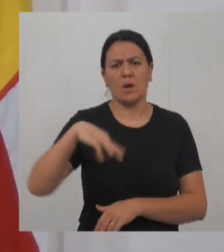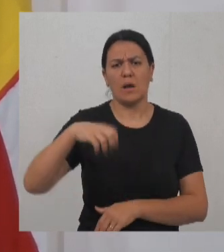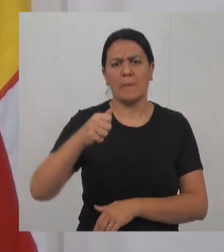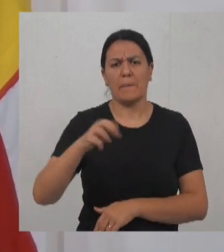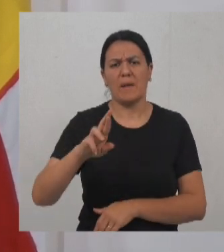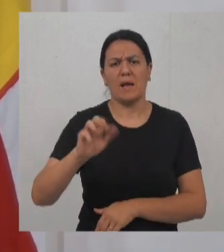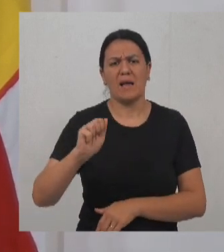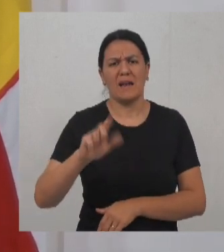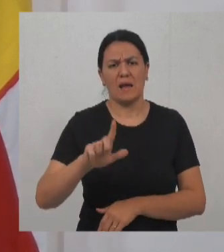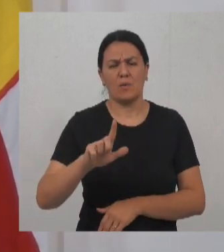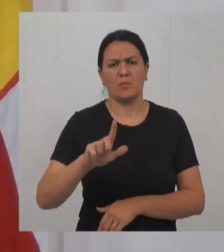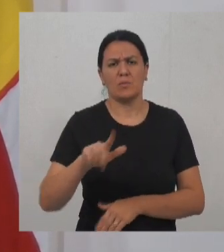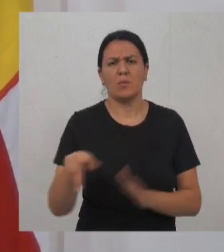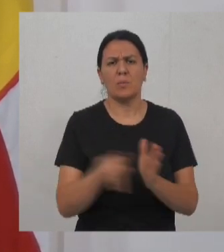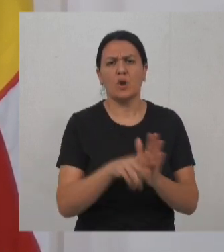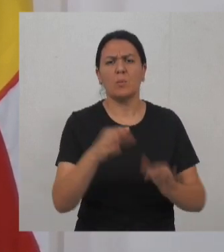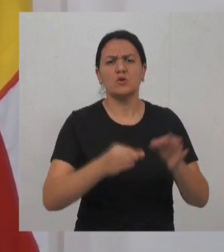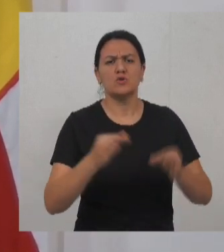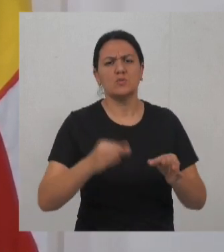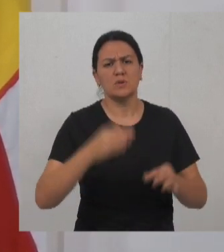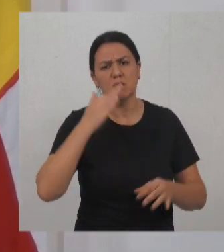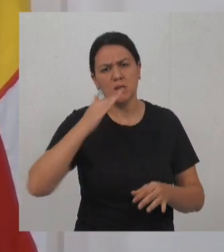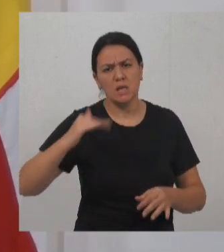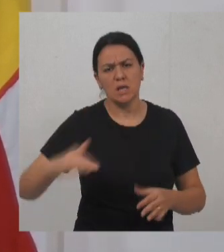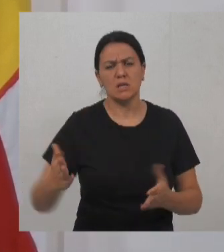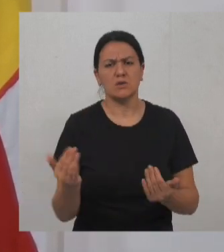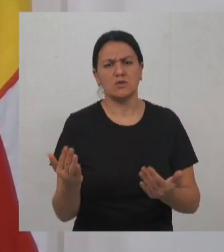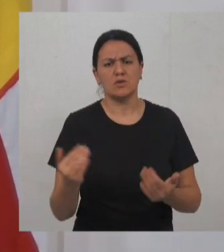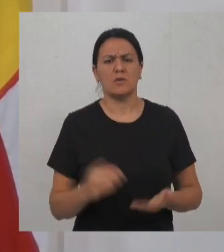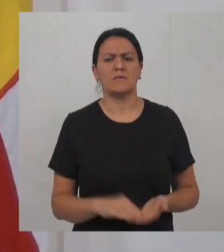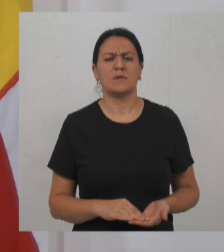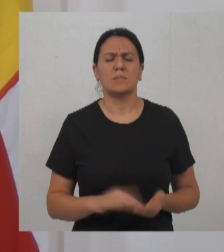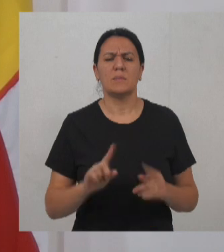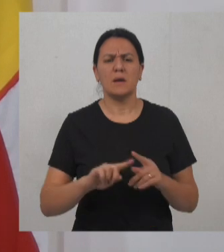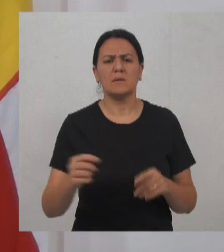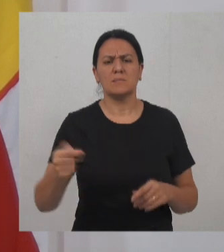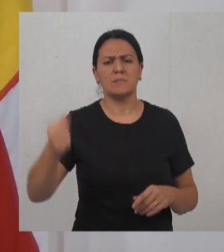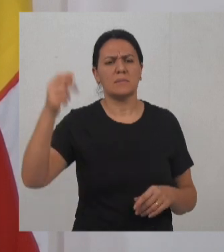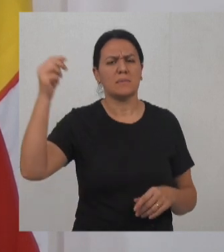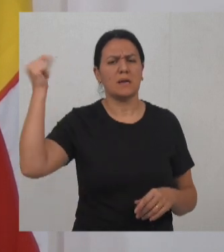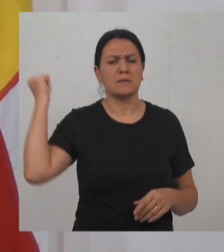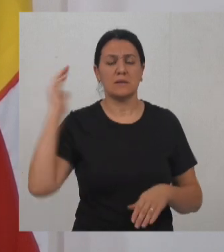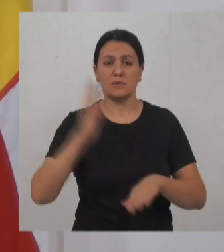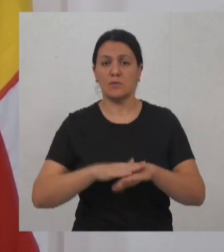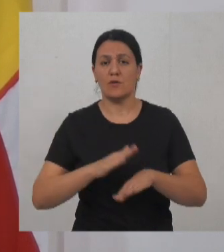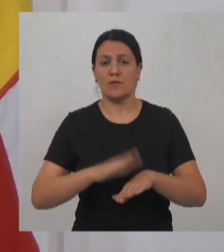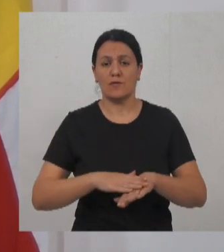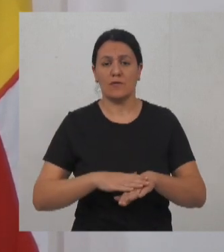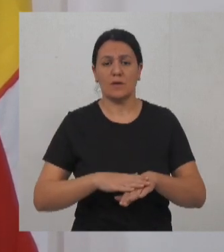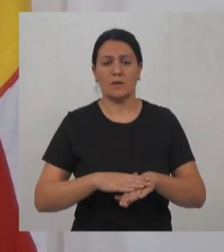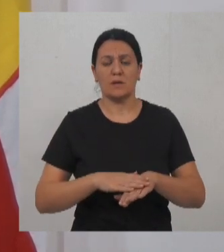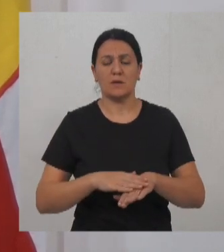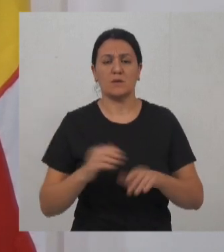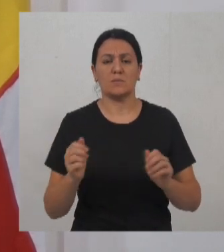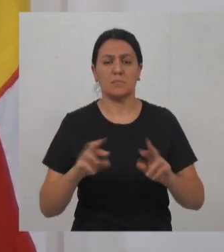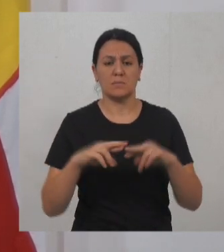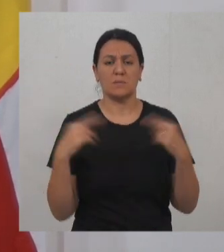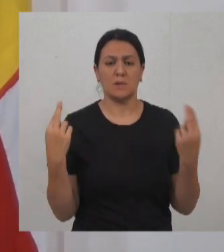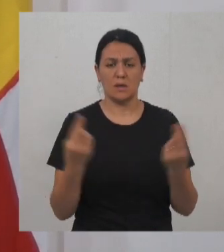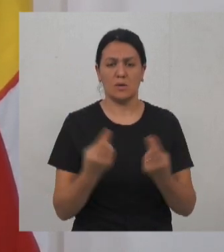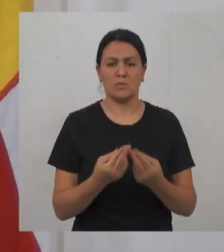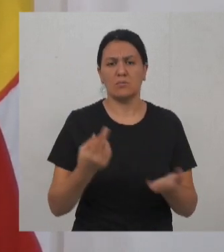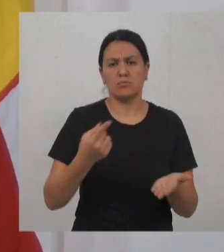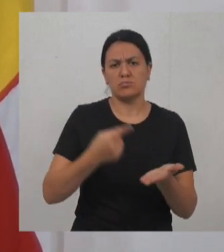infância e da juventude, e os novos. E naquela época eu fiz uma sessão no Tribunal do Júri, marquei